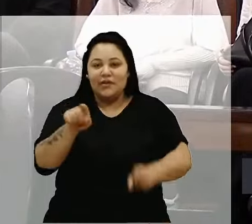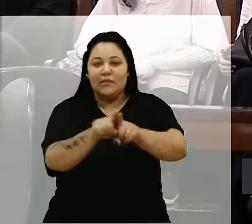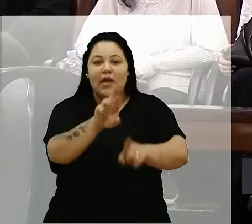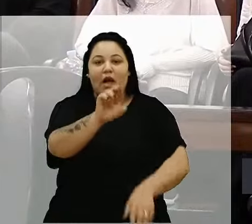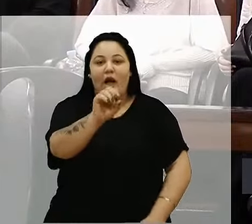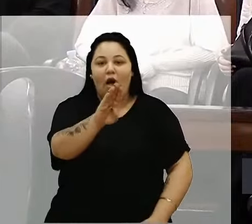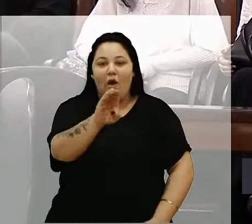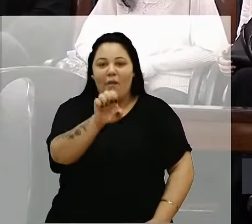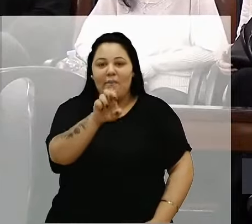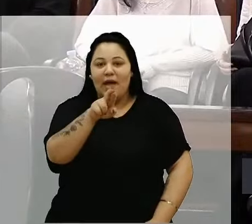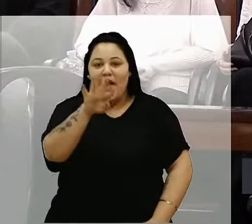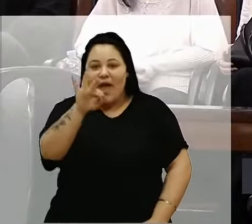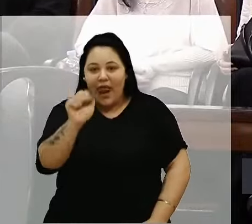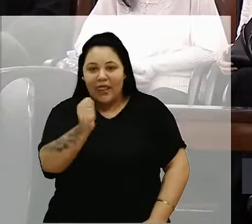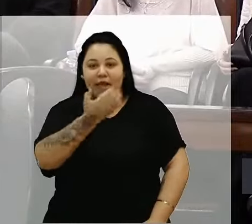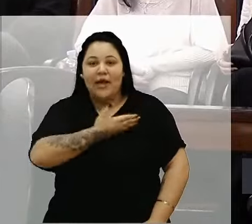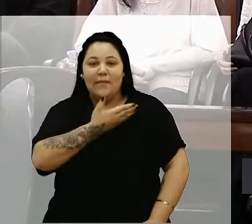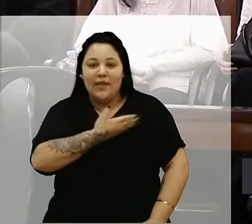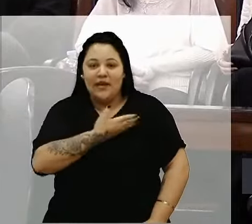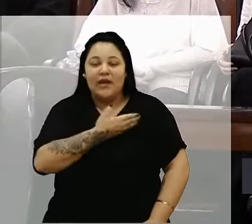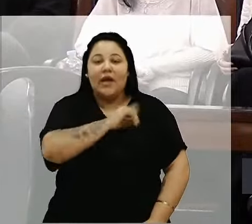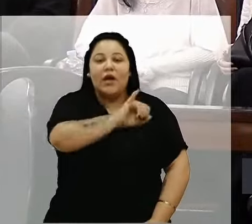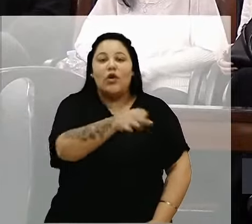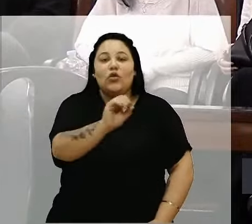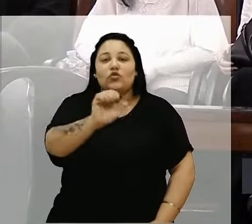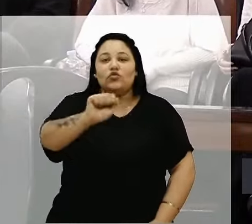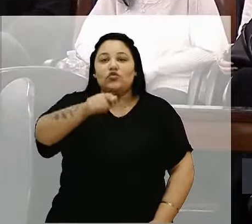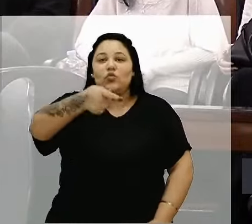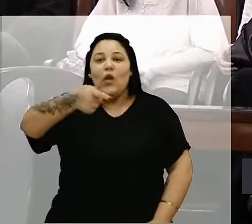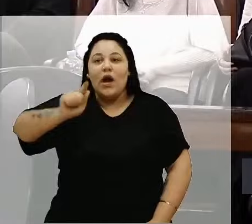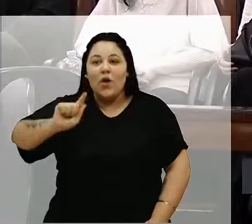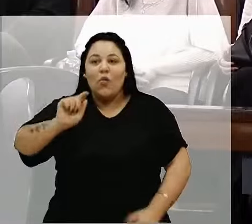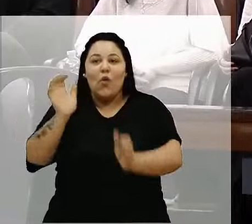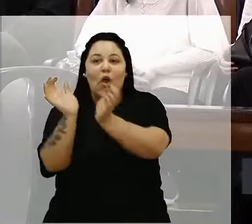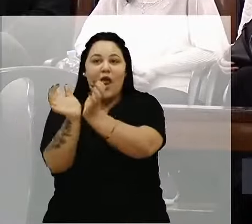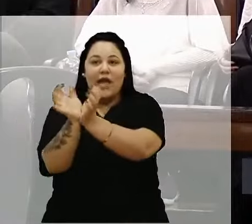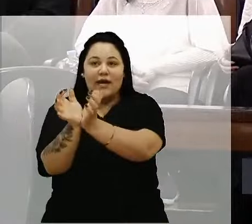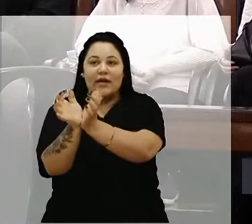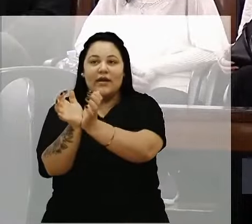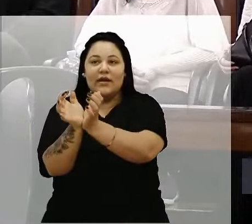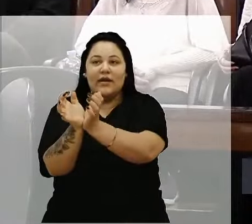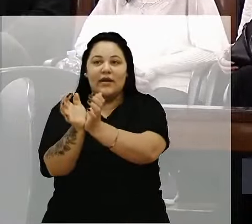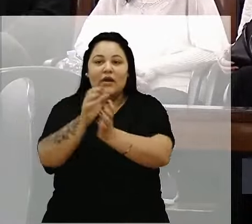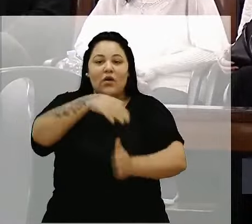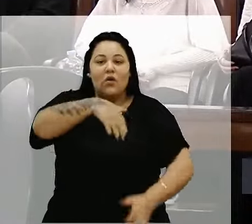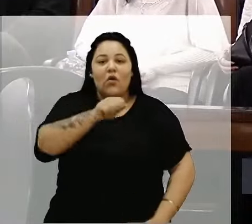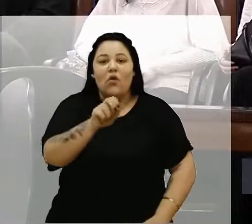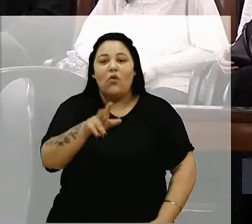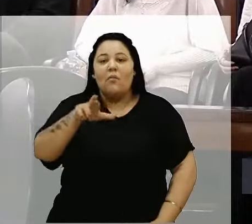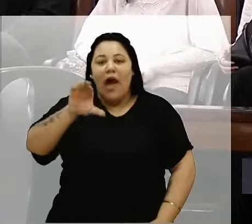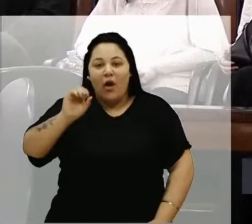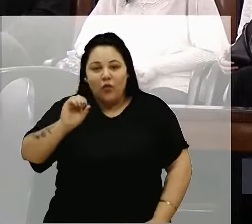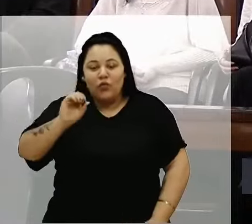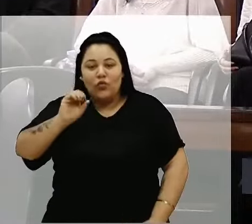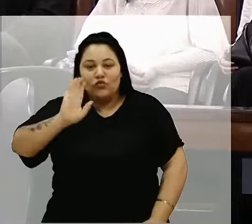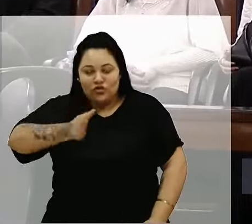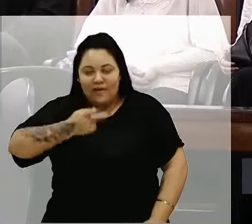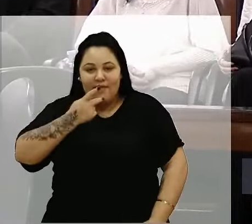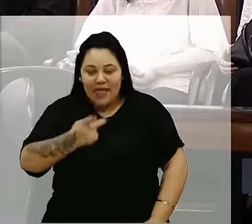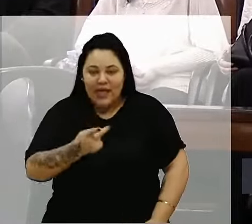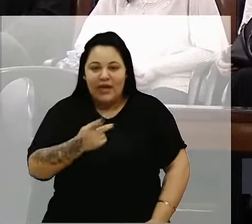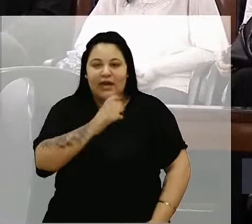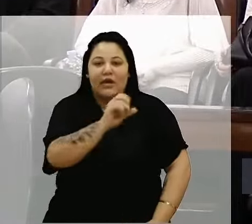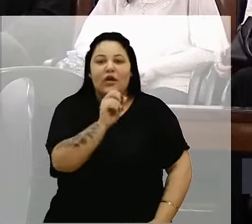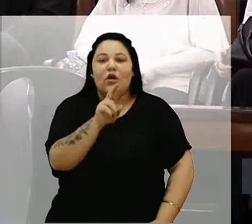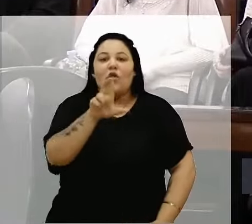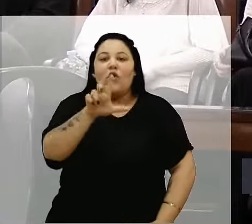Roberta, amigas. O João Renato, colega. Mauro Teixeira, eu já falei. Corlate, da